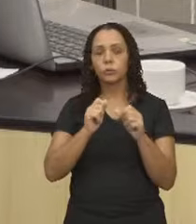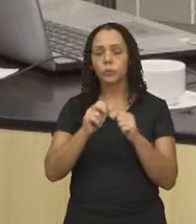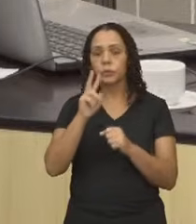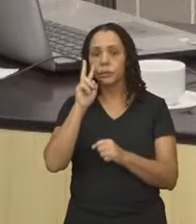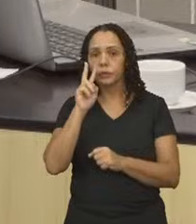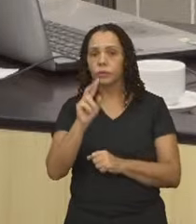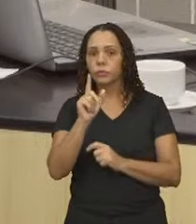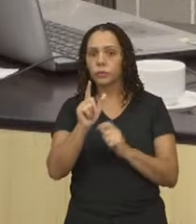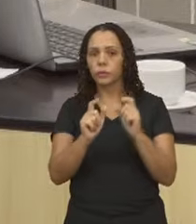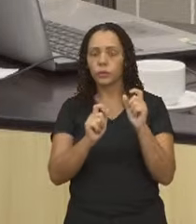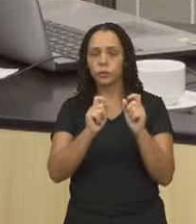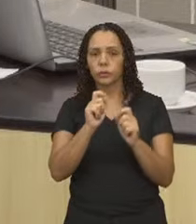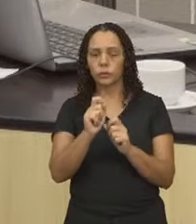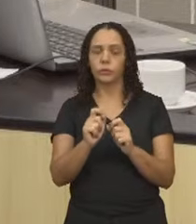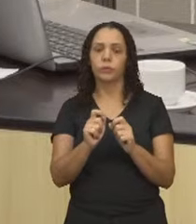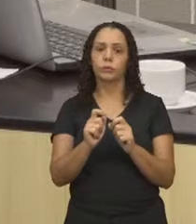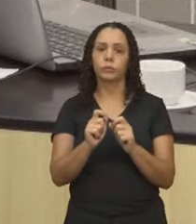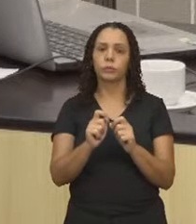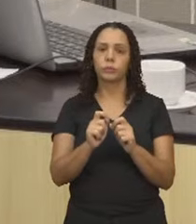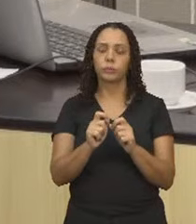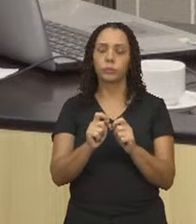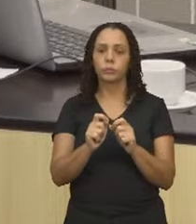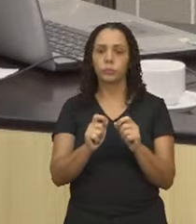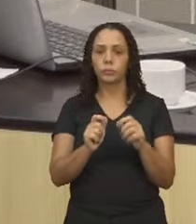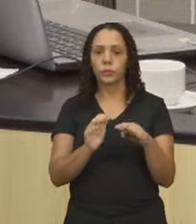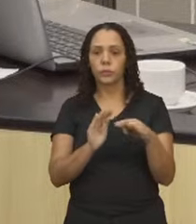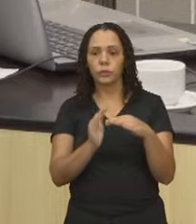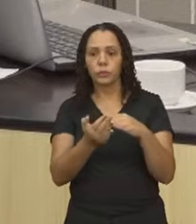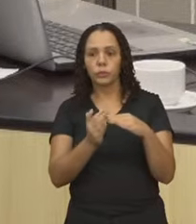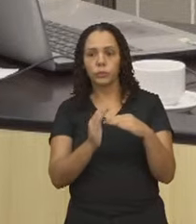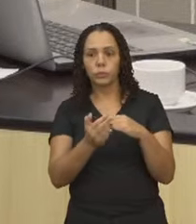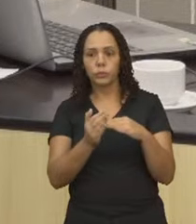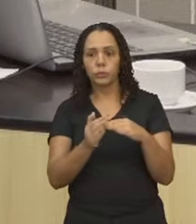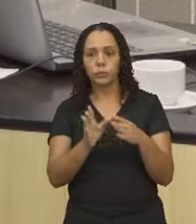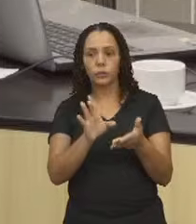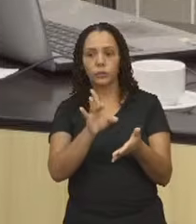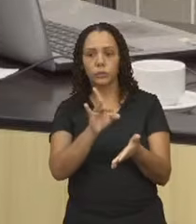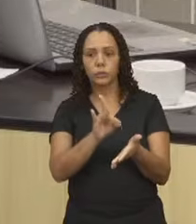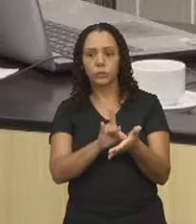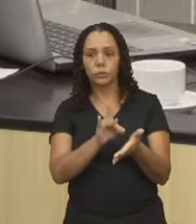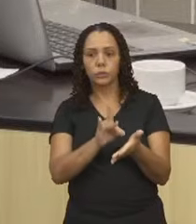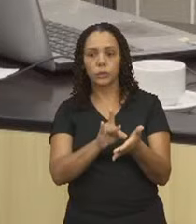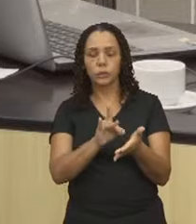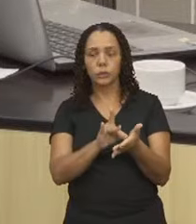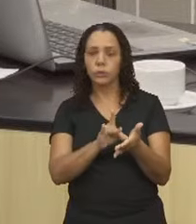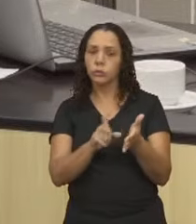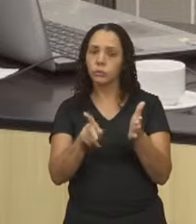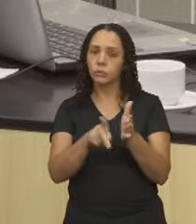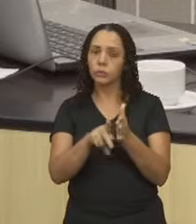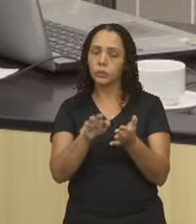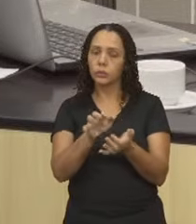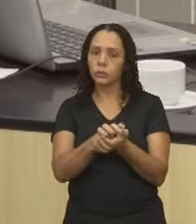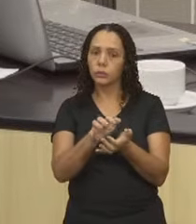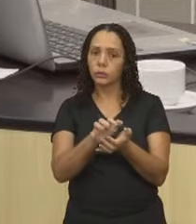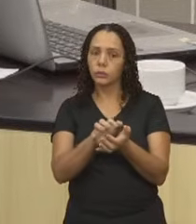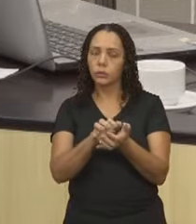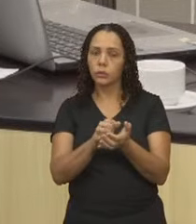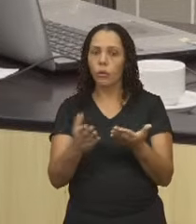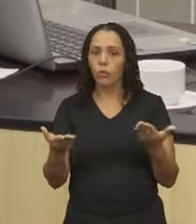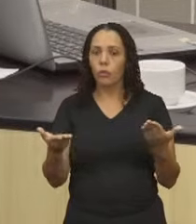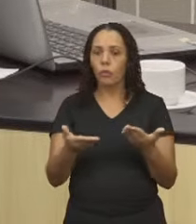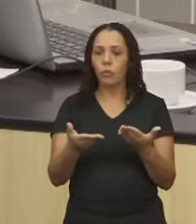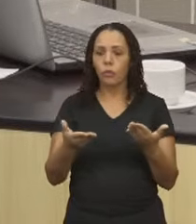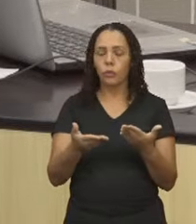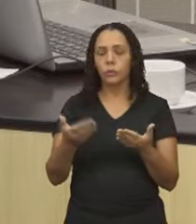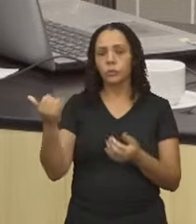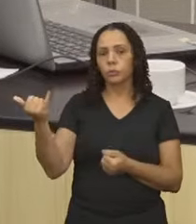as possibilidades para que este bairrinho possa ser, de fato, concedido a Jacareí. Hoje, conforme a